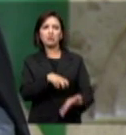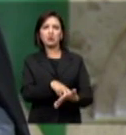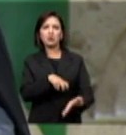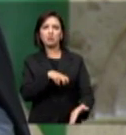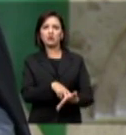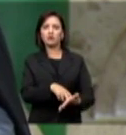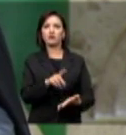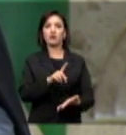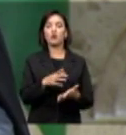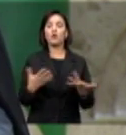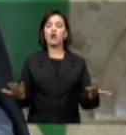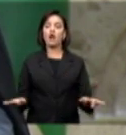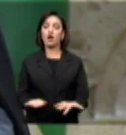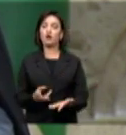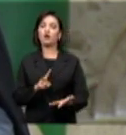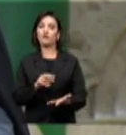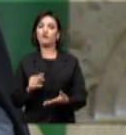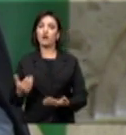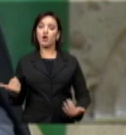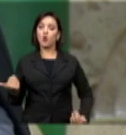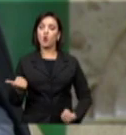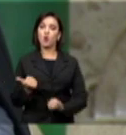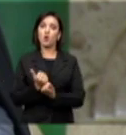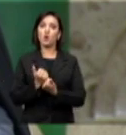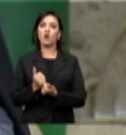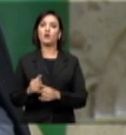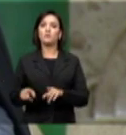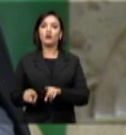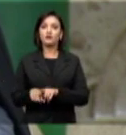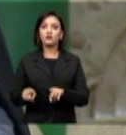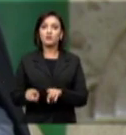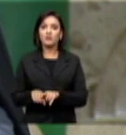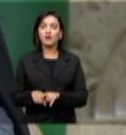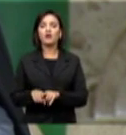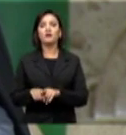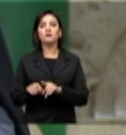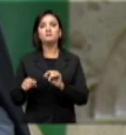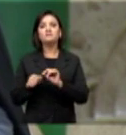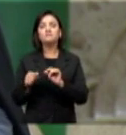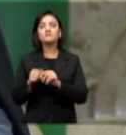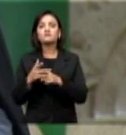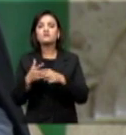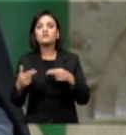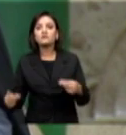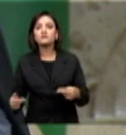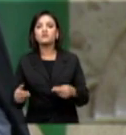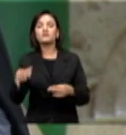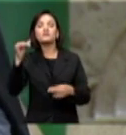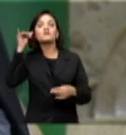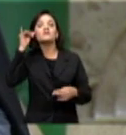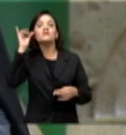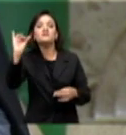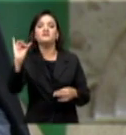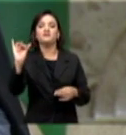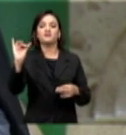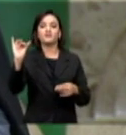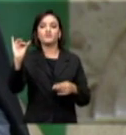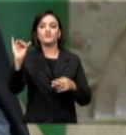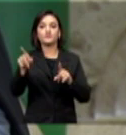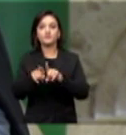ser uma instituição que contribui para a indução das políticas públicas, participando ativamente,